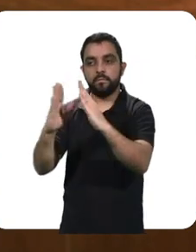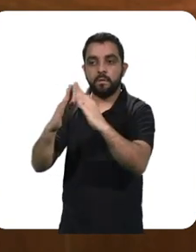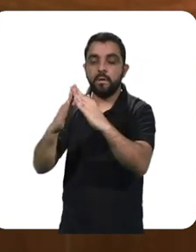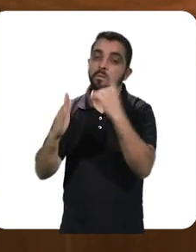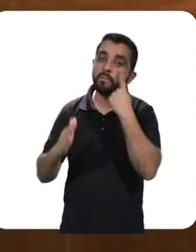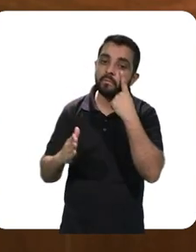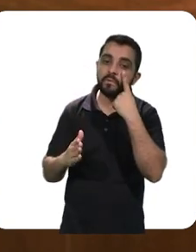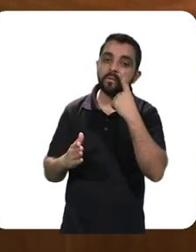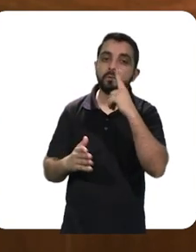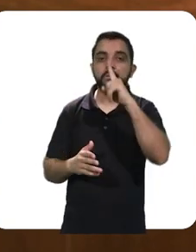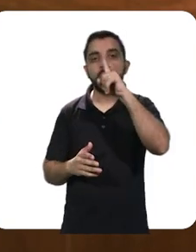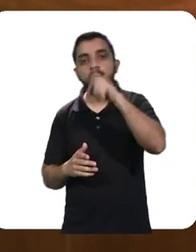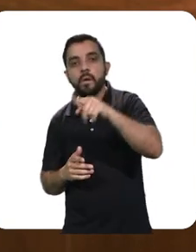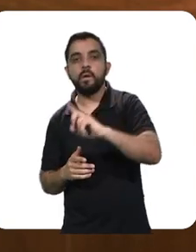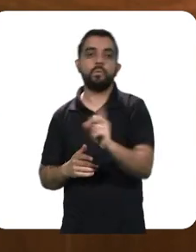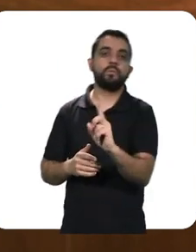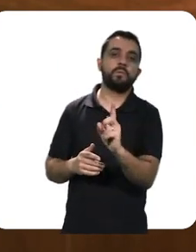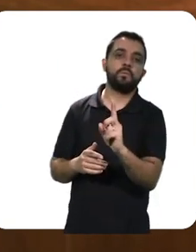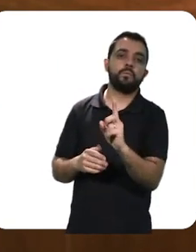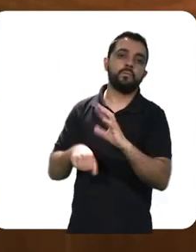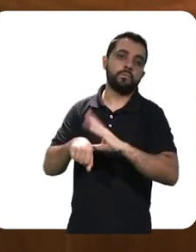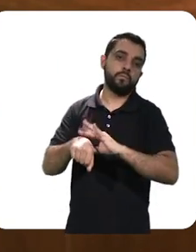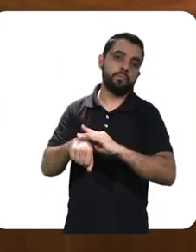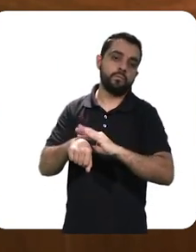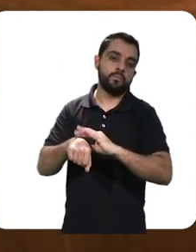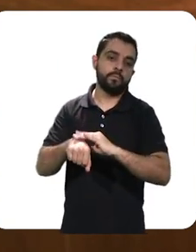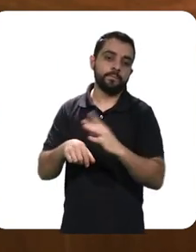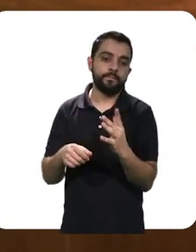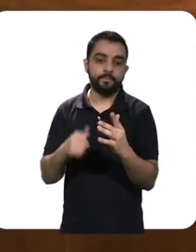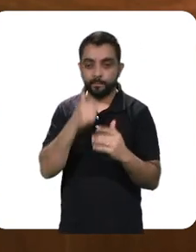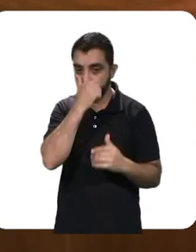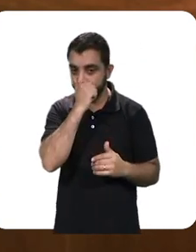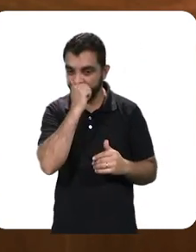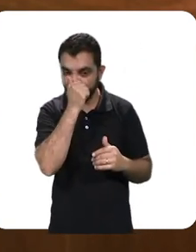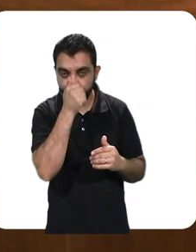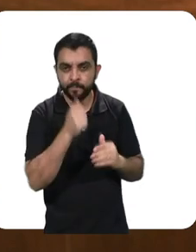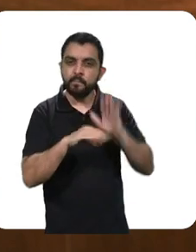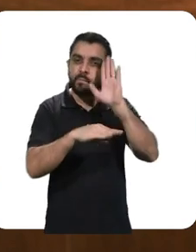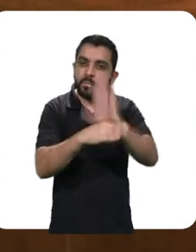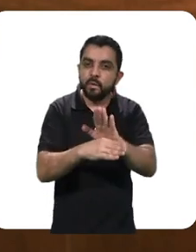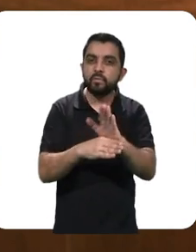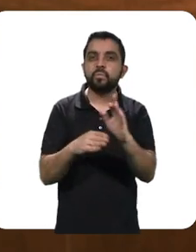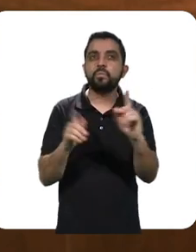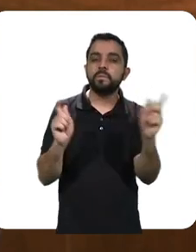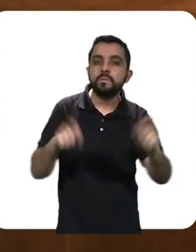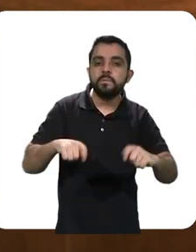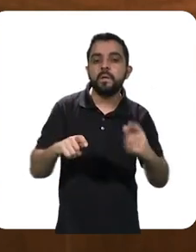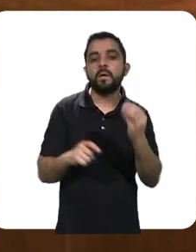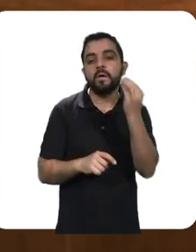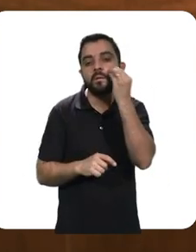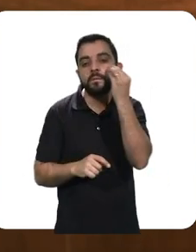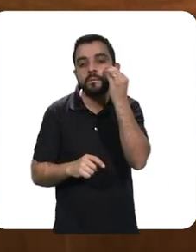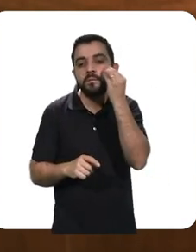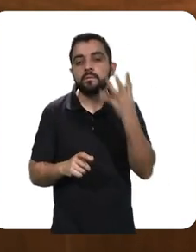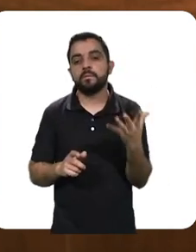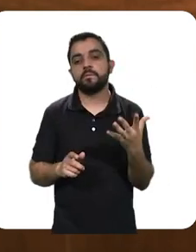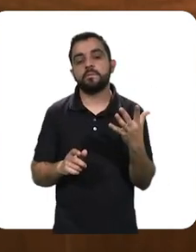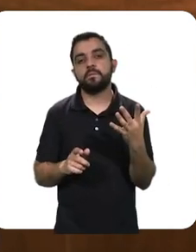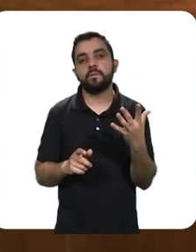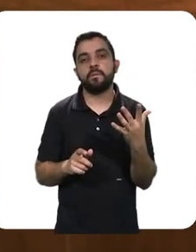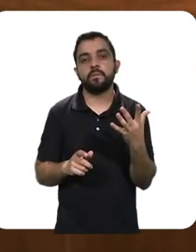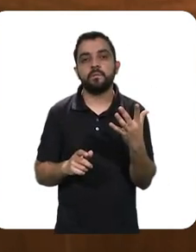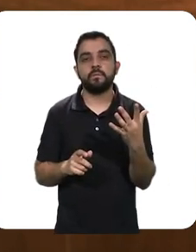incidência da doença, né? Esse tipo de ação ajuda a gente é tentar, pelo menos, acender